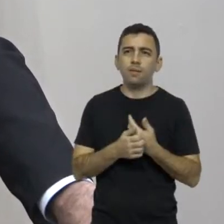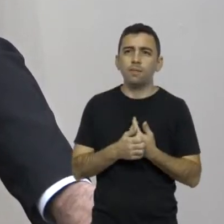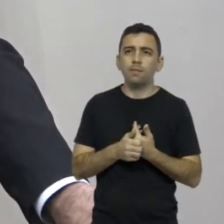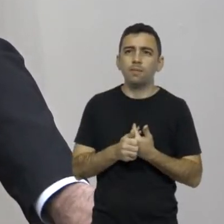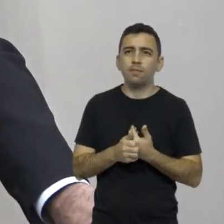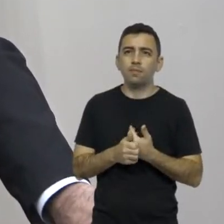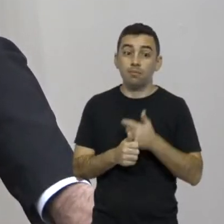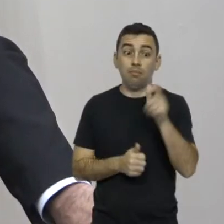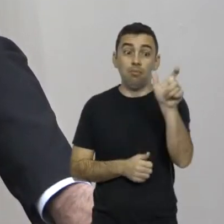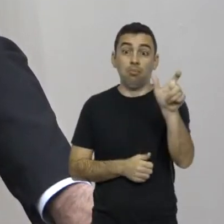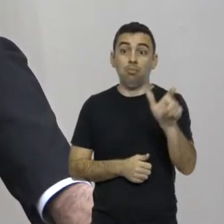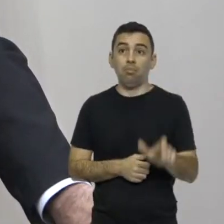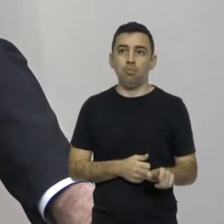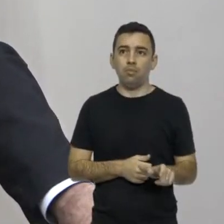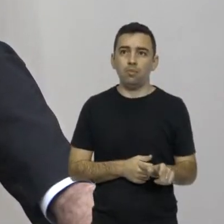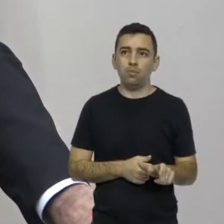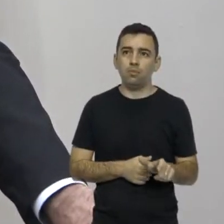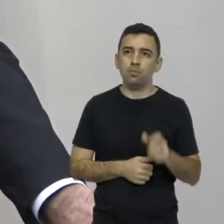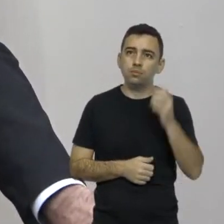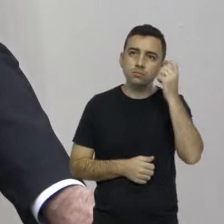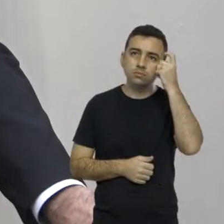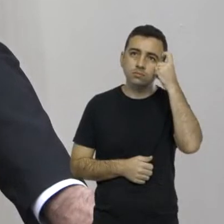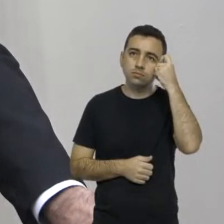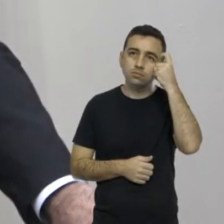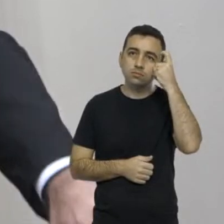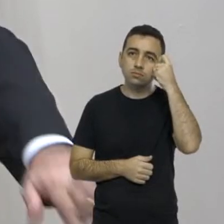personificar na figura